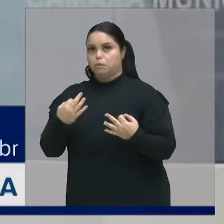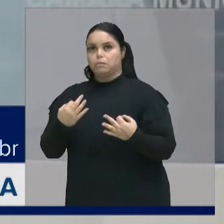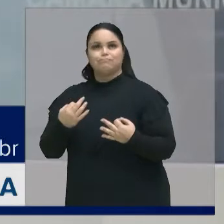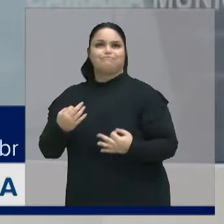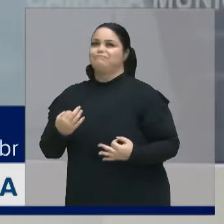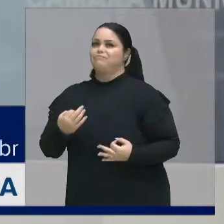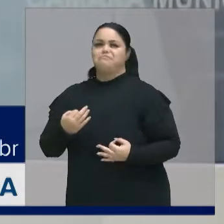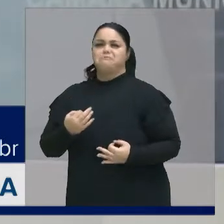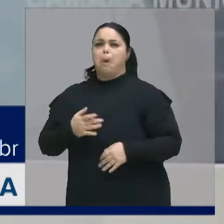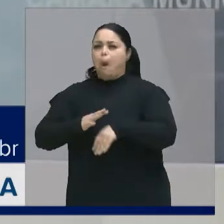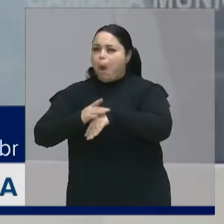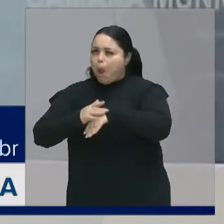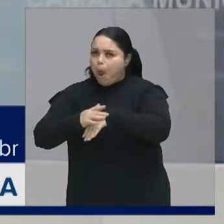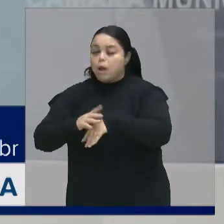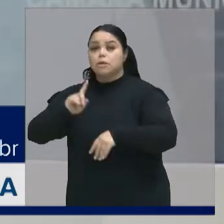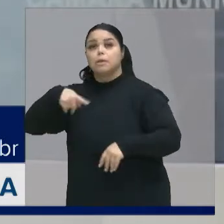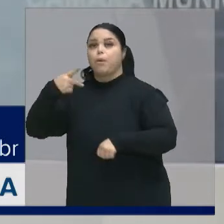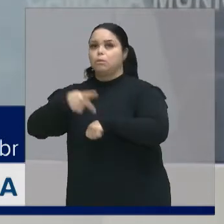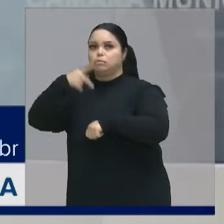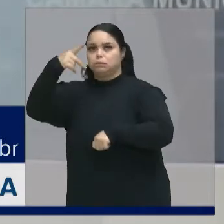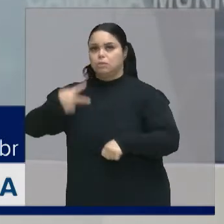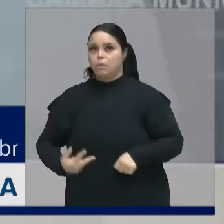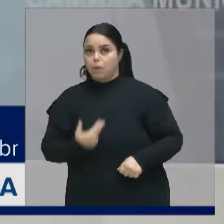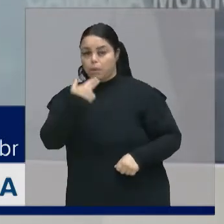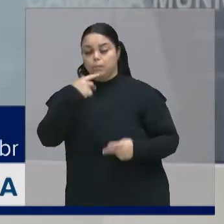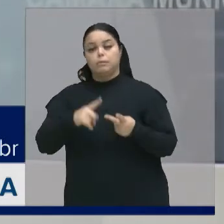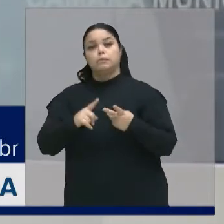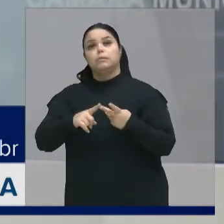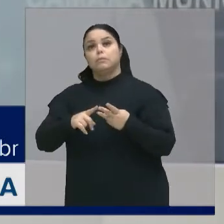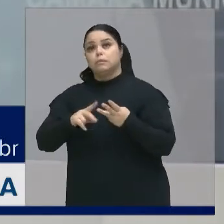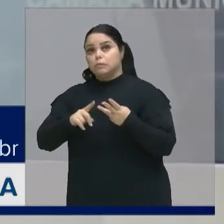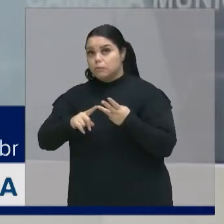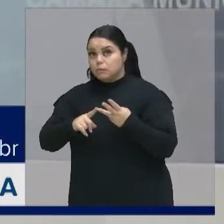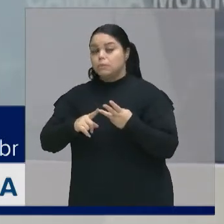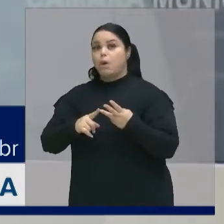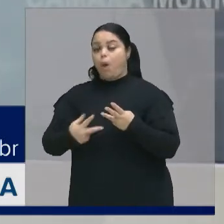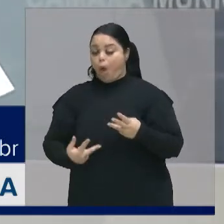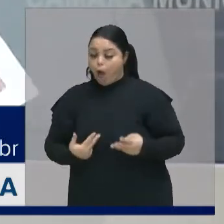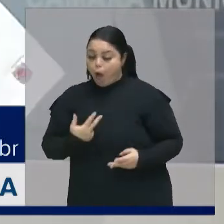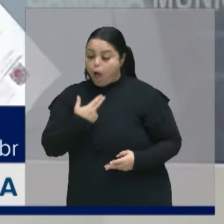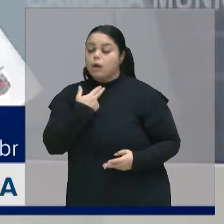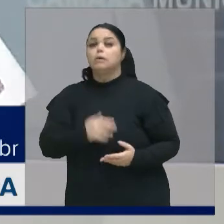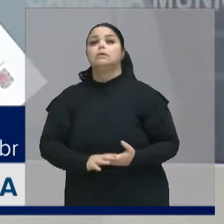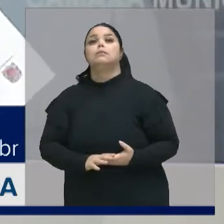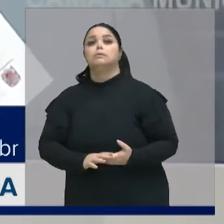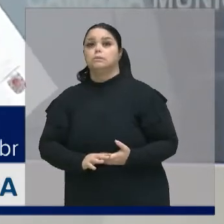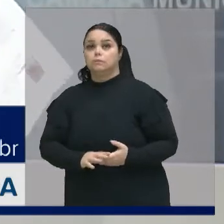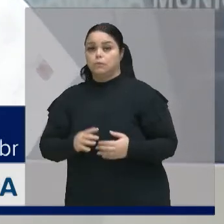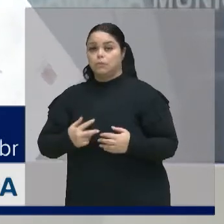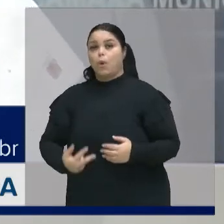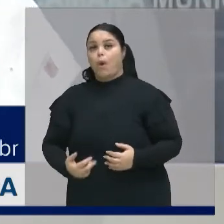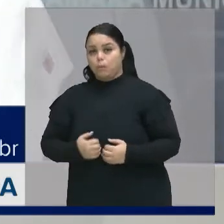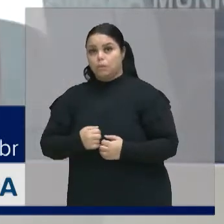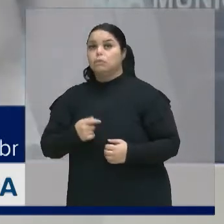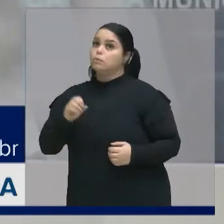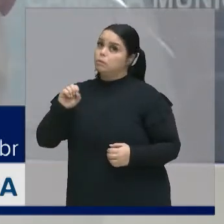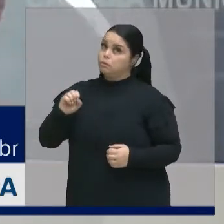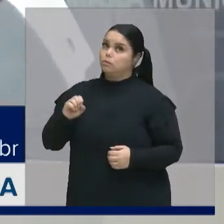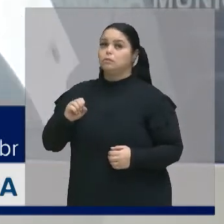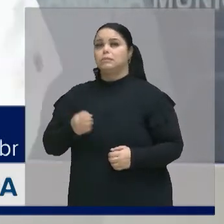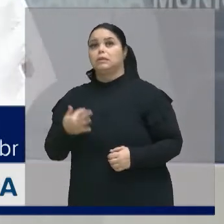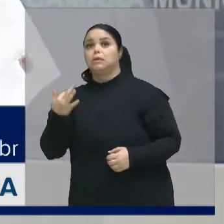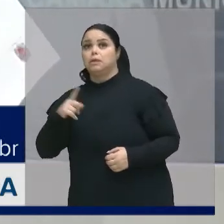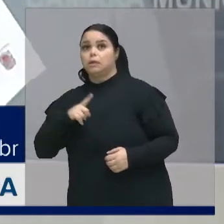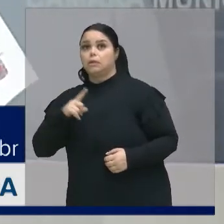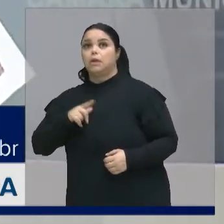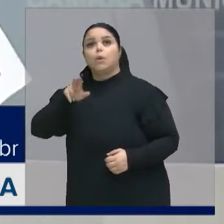passe mal após o pós-operatório. Depois é feita a cirurgia, e é uma, creia-se ou não, lá tem uma